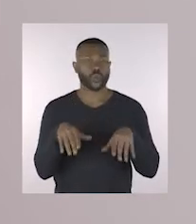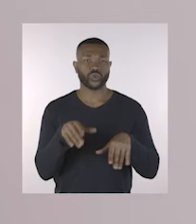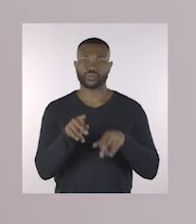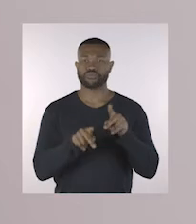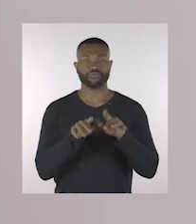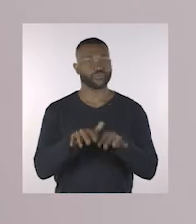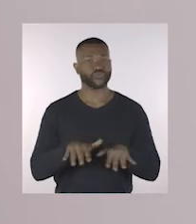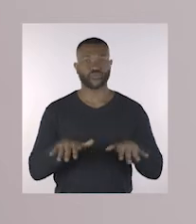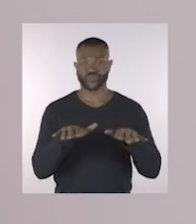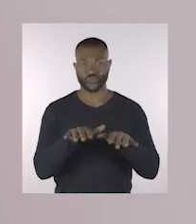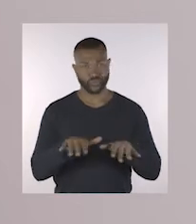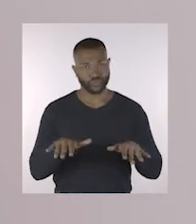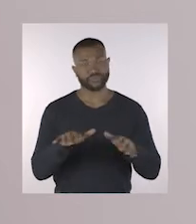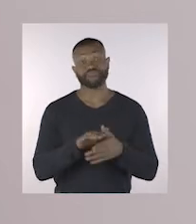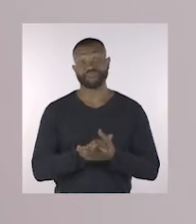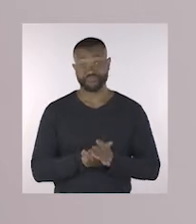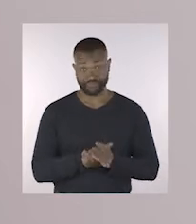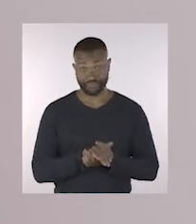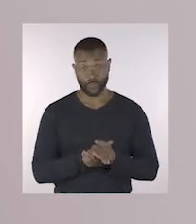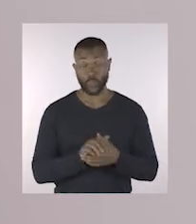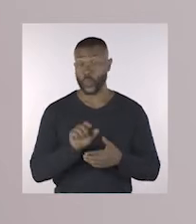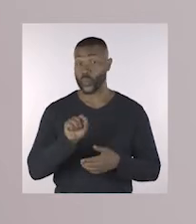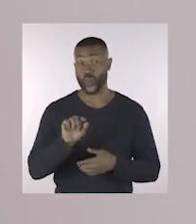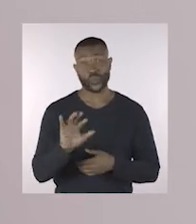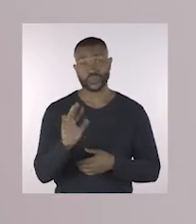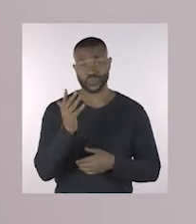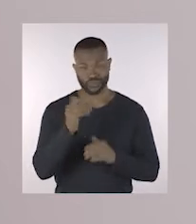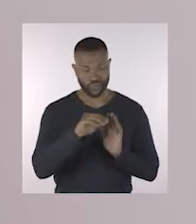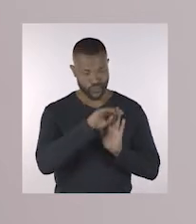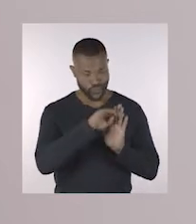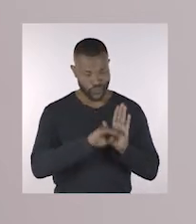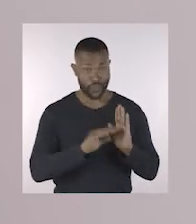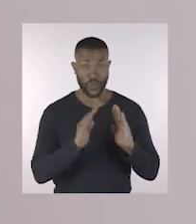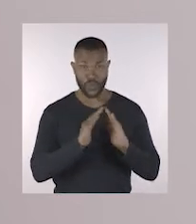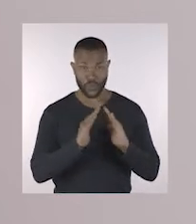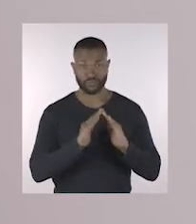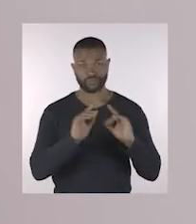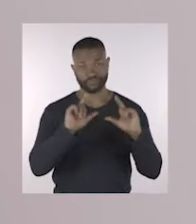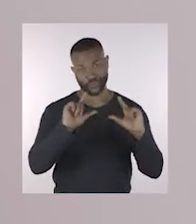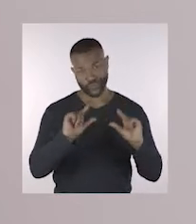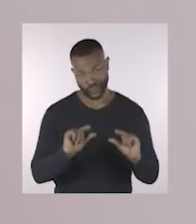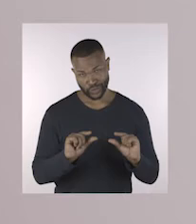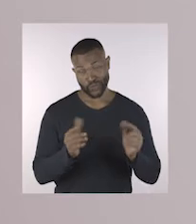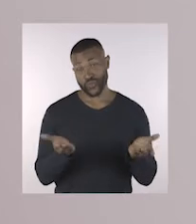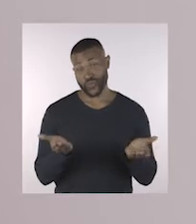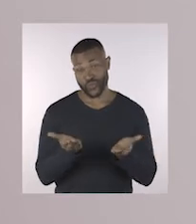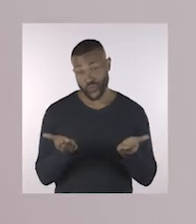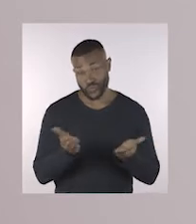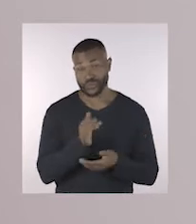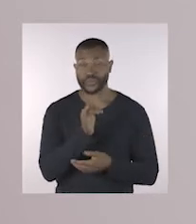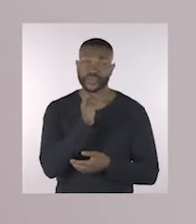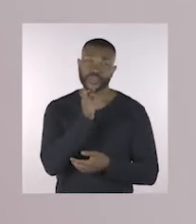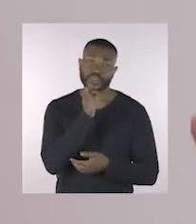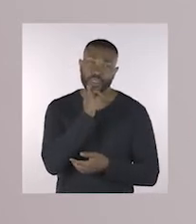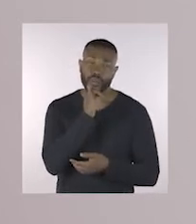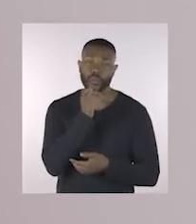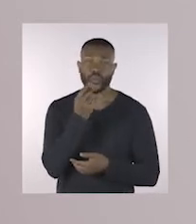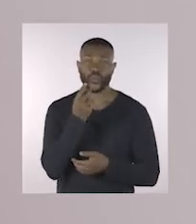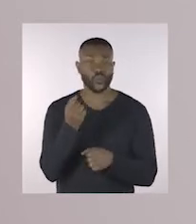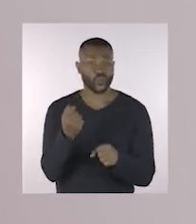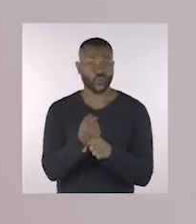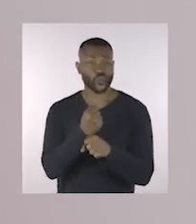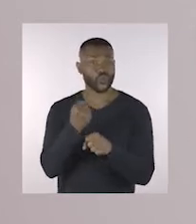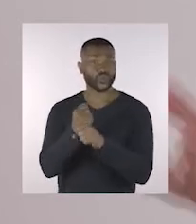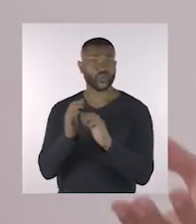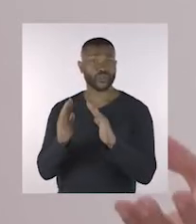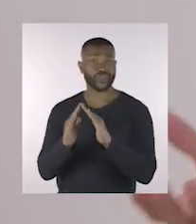prejuízo para a população na nós tivemos redução dos programas de moradia na hoje praticamente